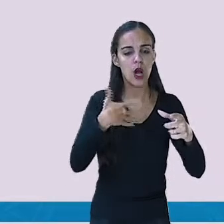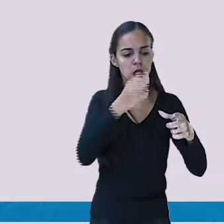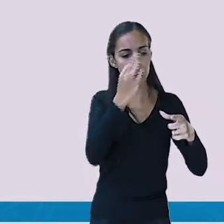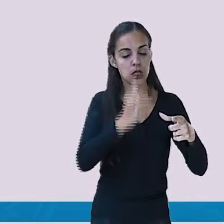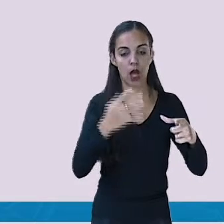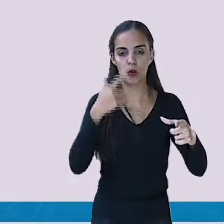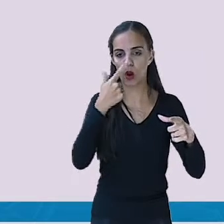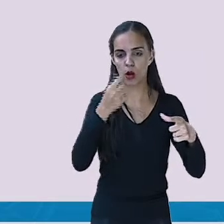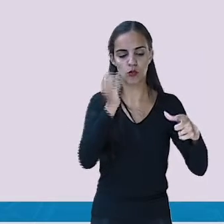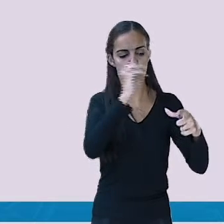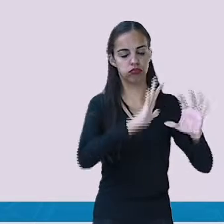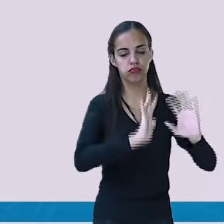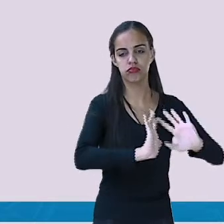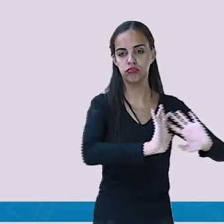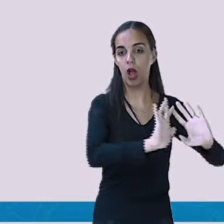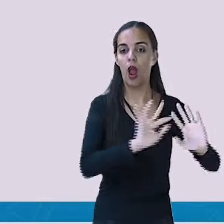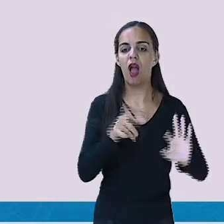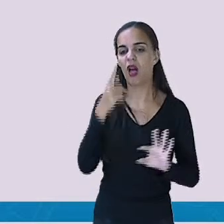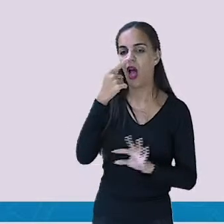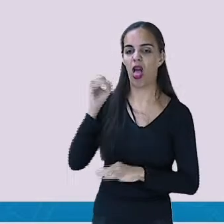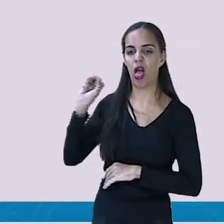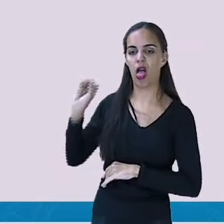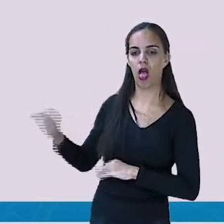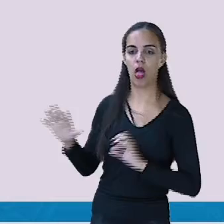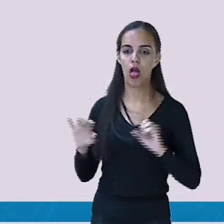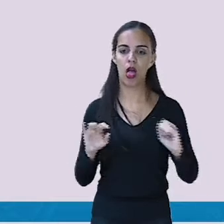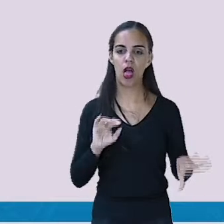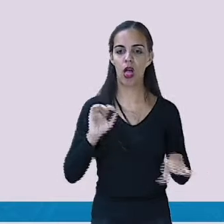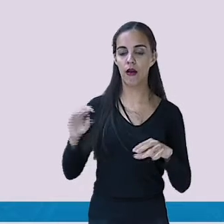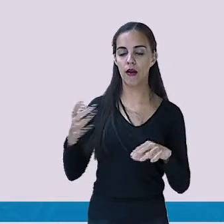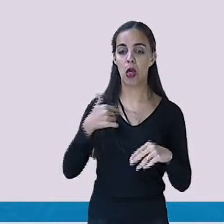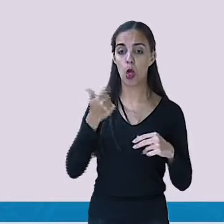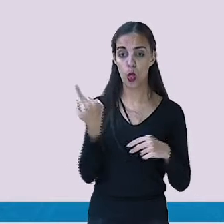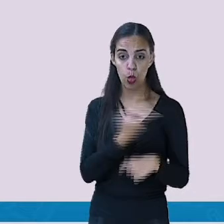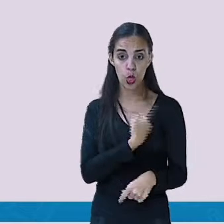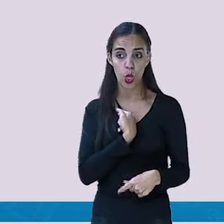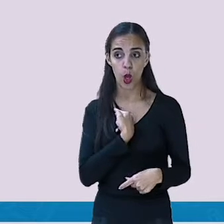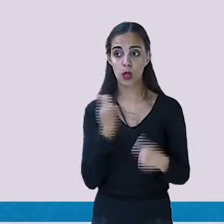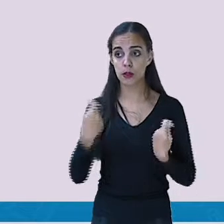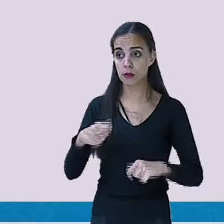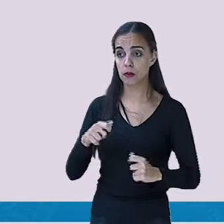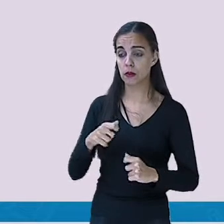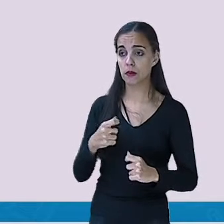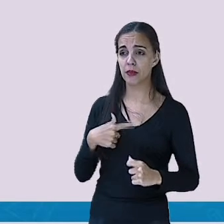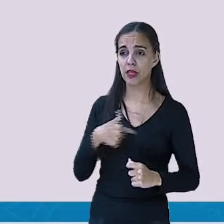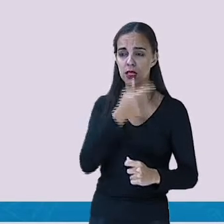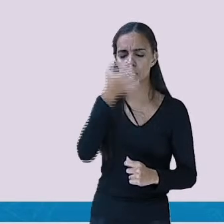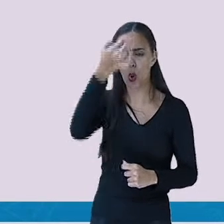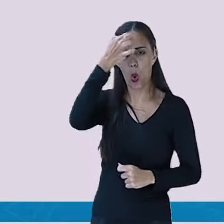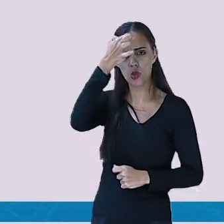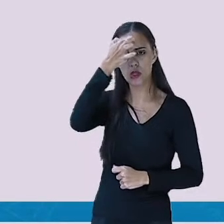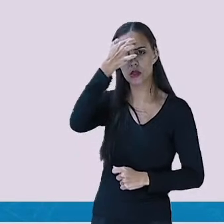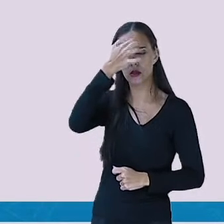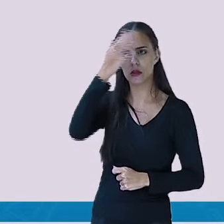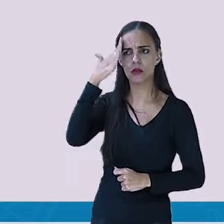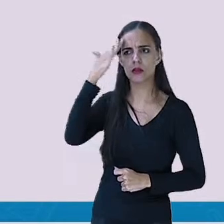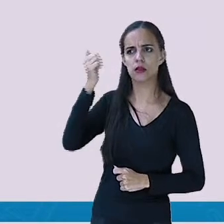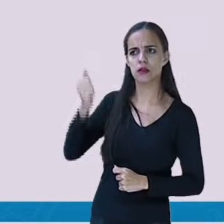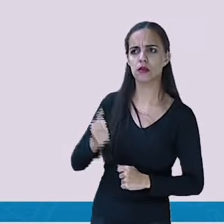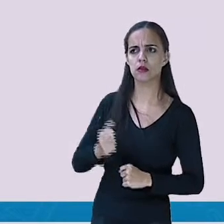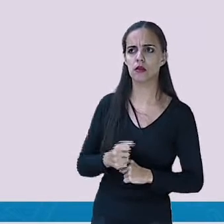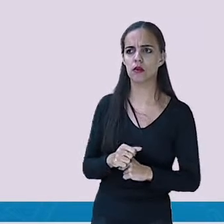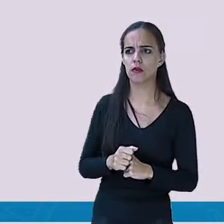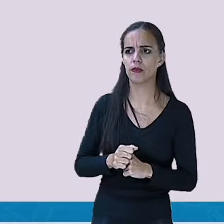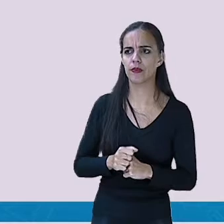ele não é feito em local adequado. E nessa imagem ainda tem um pneu que nos traz